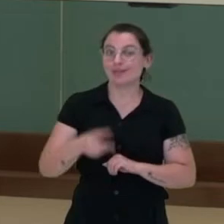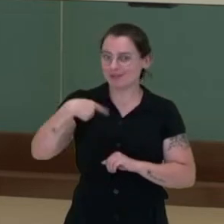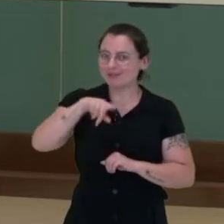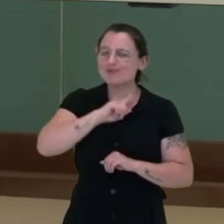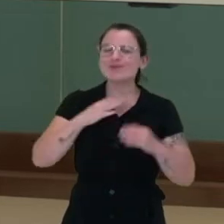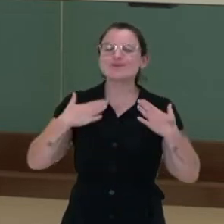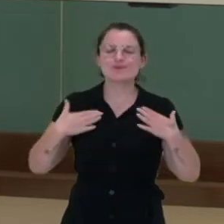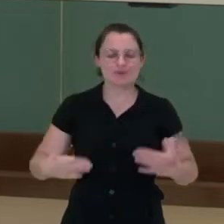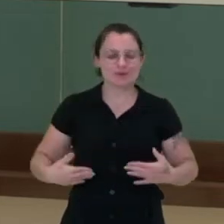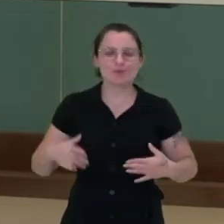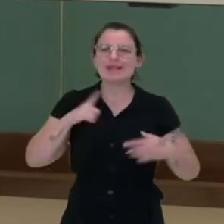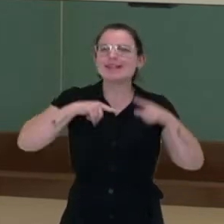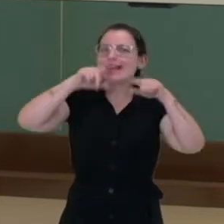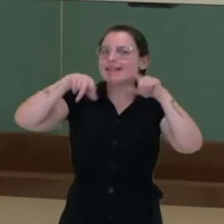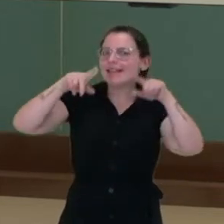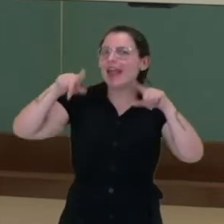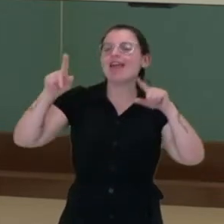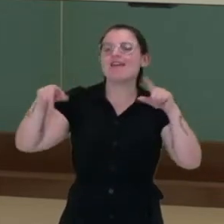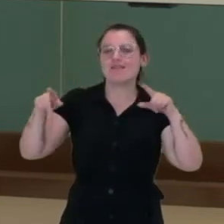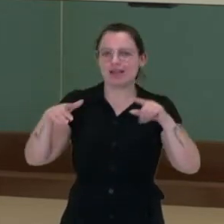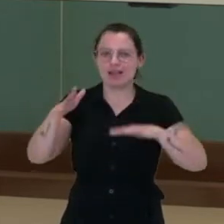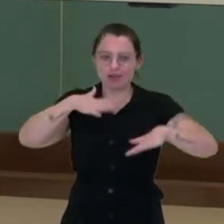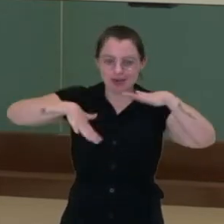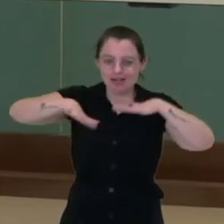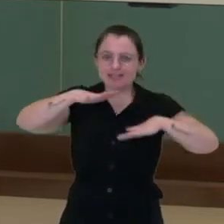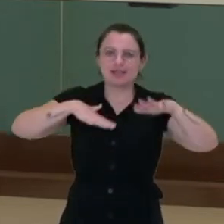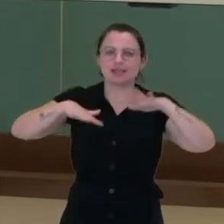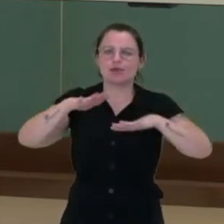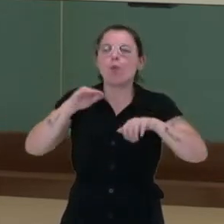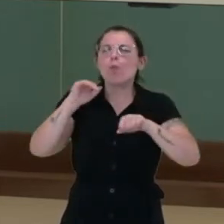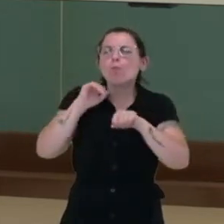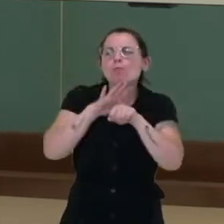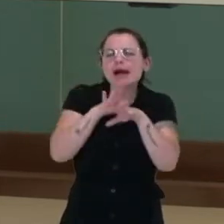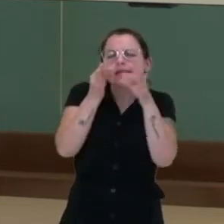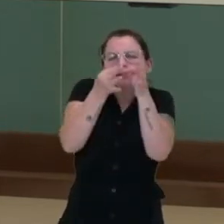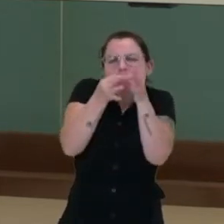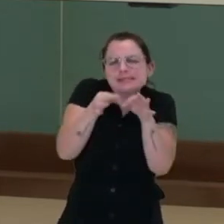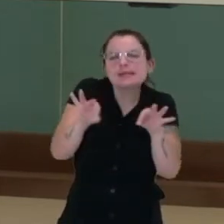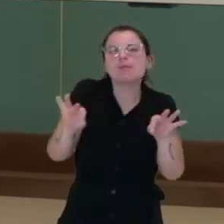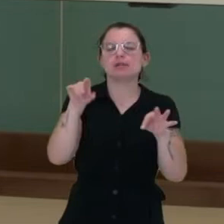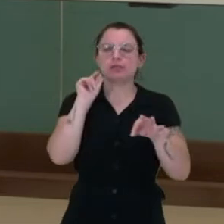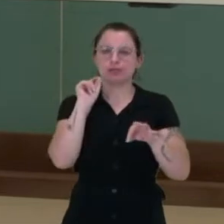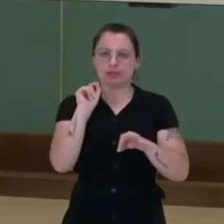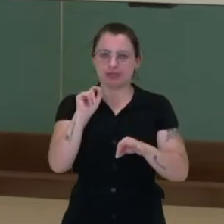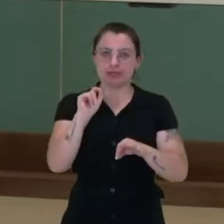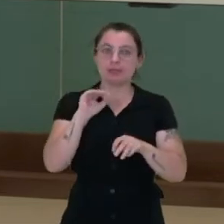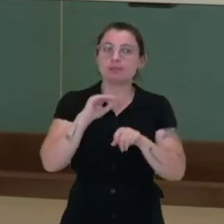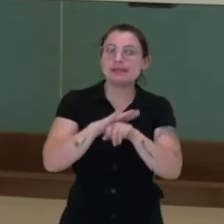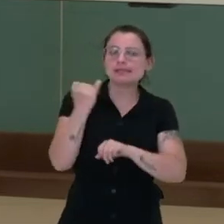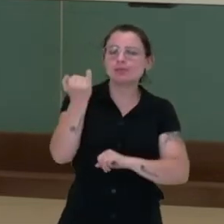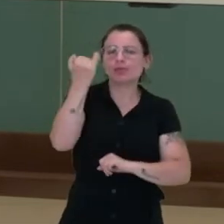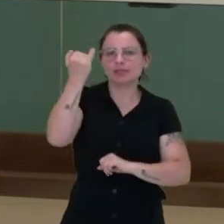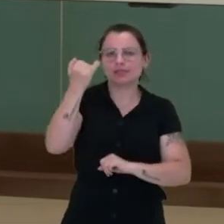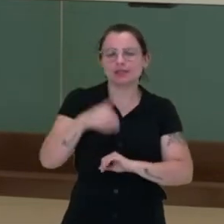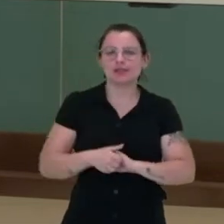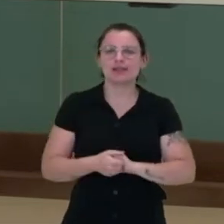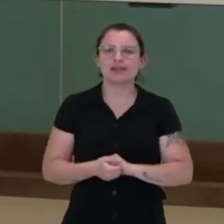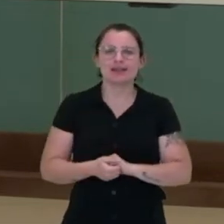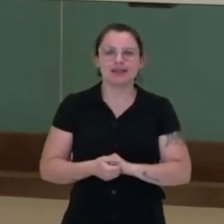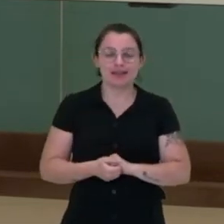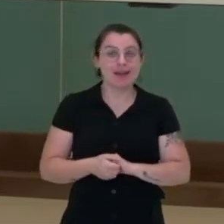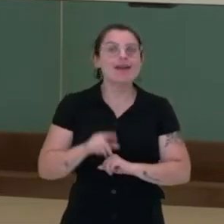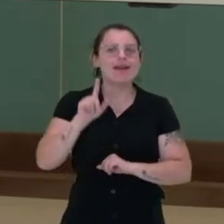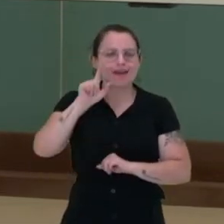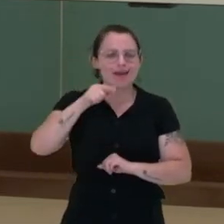de organização. O nível mais simples, vamos dizer assim, porém muito importante, é o nível celular,